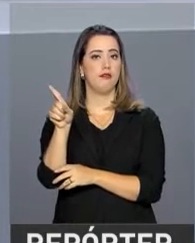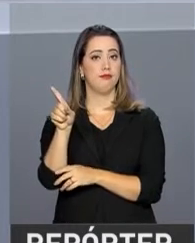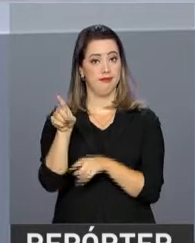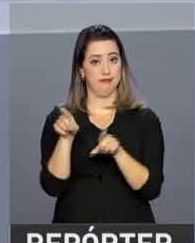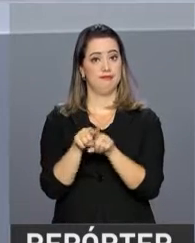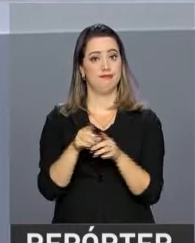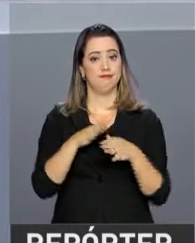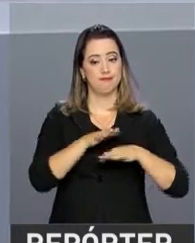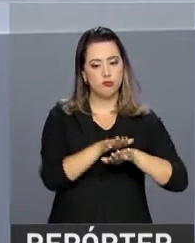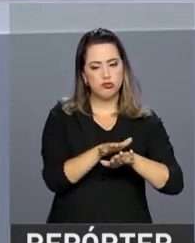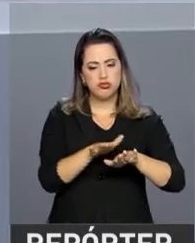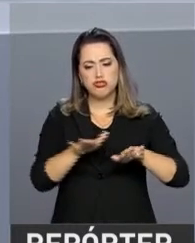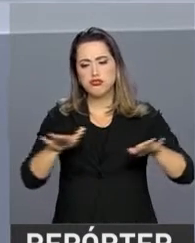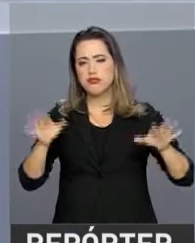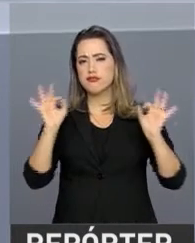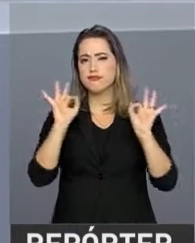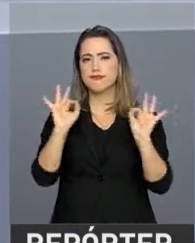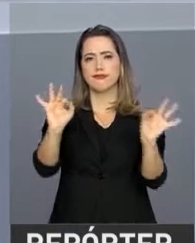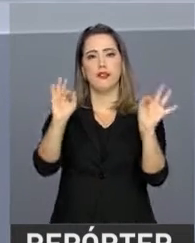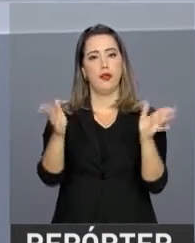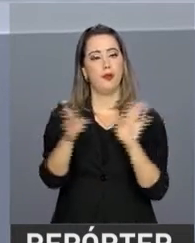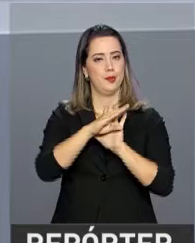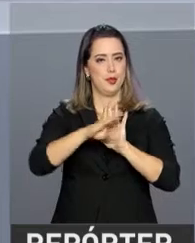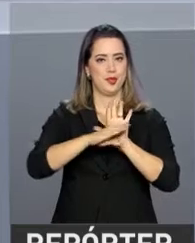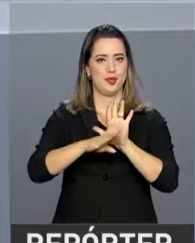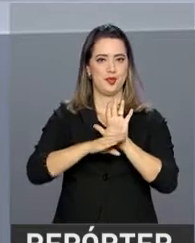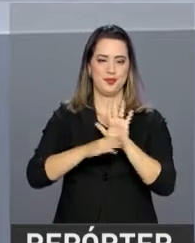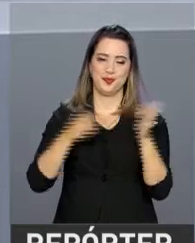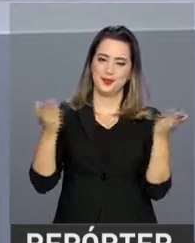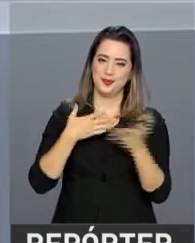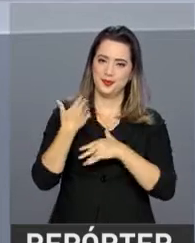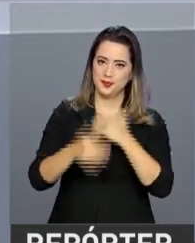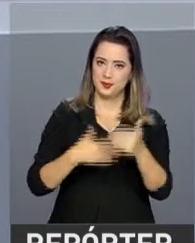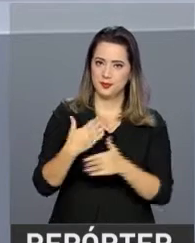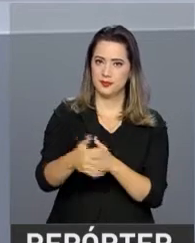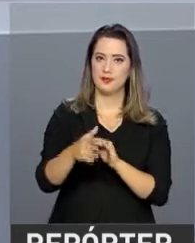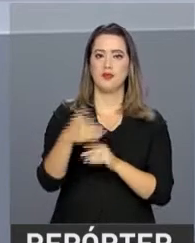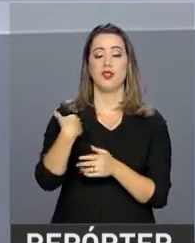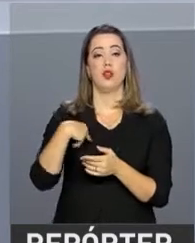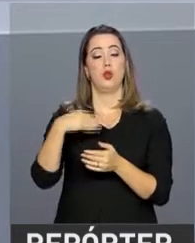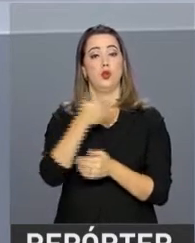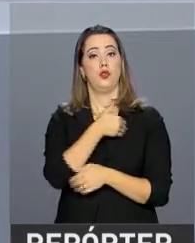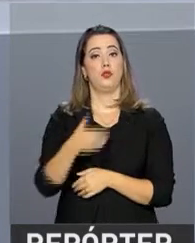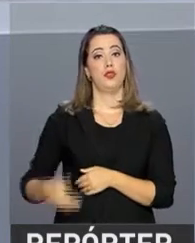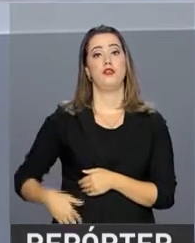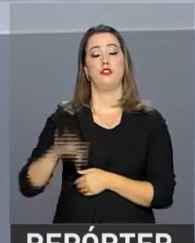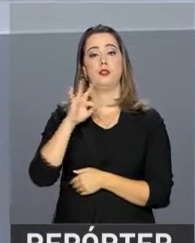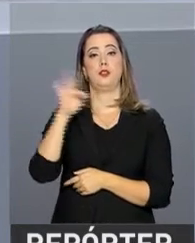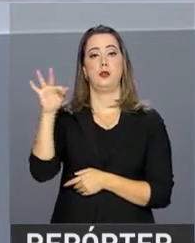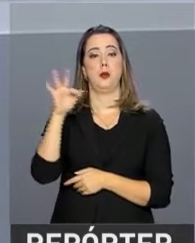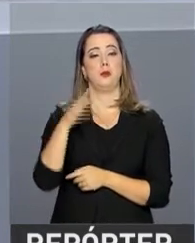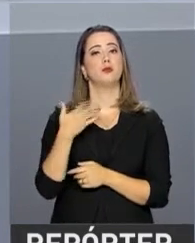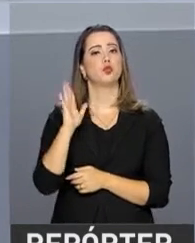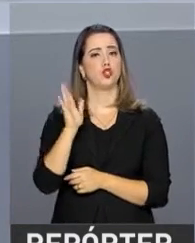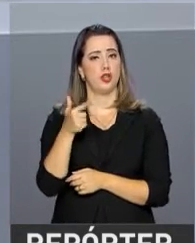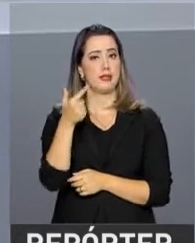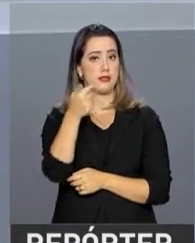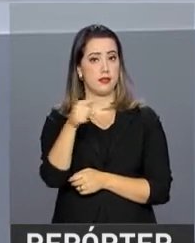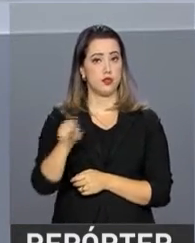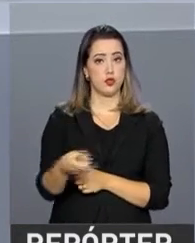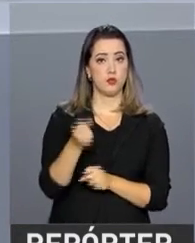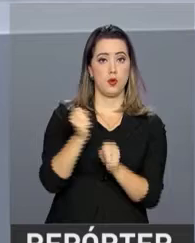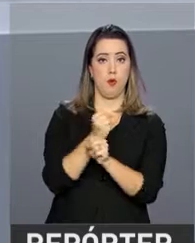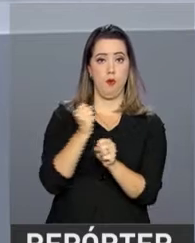parte do programa Agora é Avançar. Lançado pelo governo federal no ano passado, o programa retomou cerca de 7 mil obras que